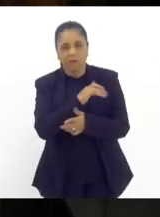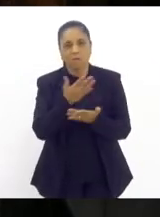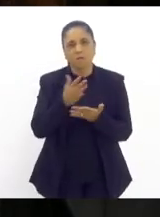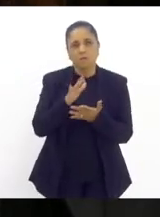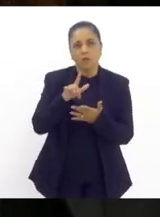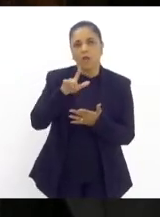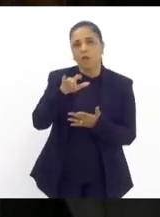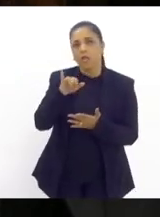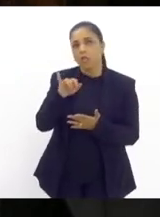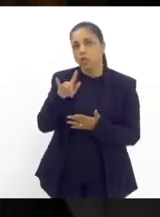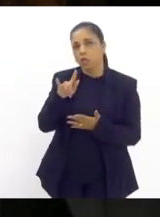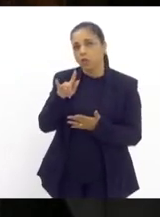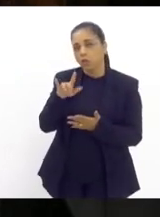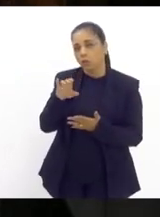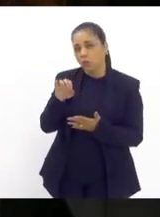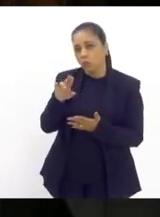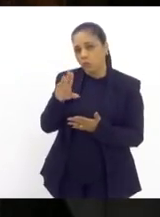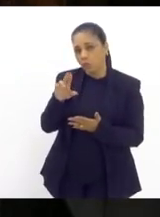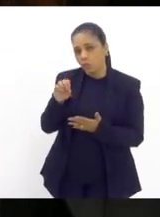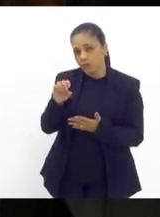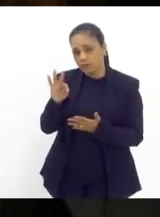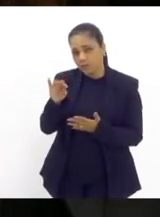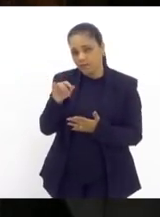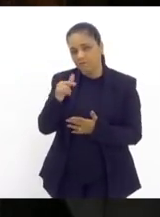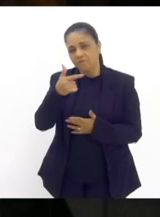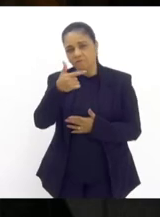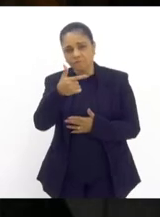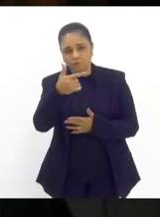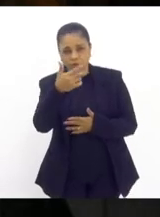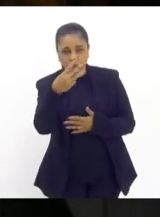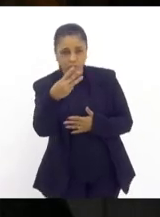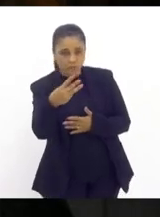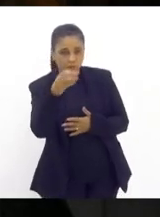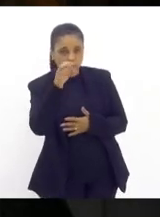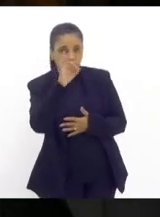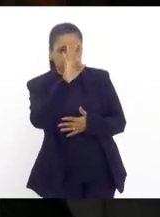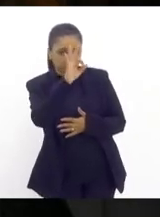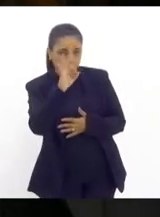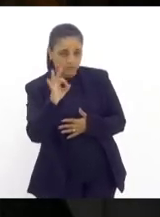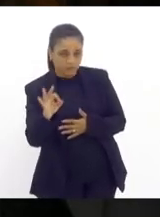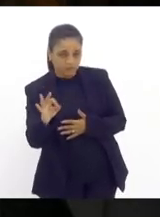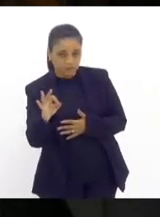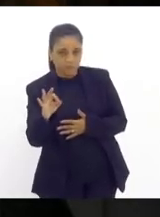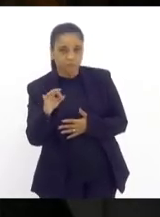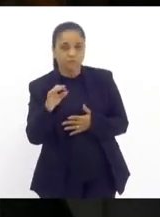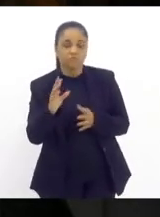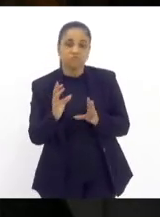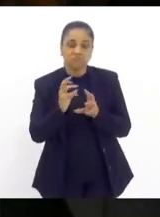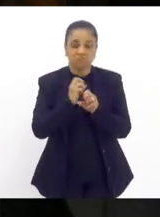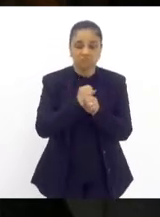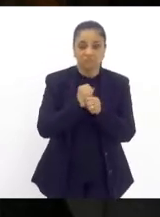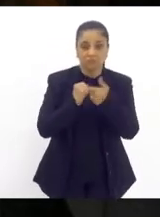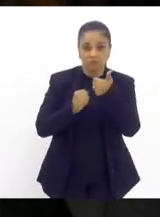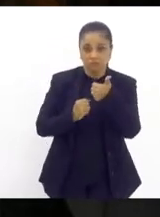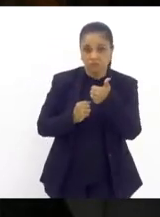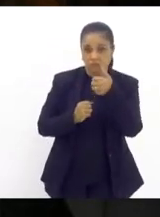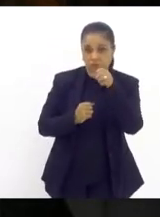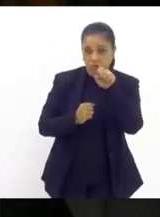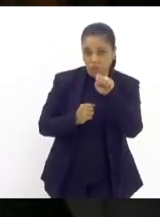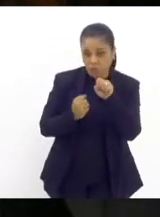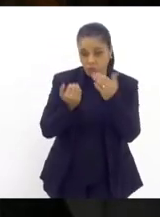dos 23 pontos percentuais se cotejado com 18%, sobe cinco